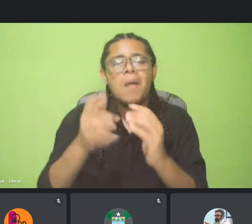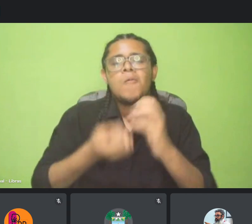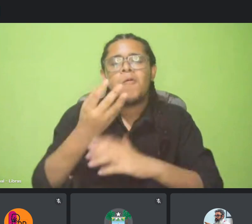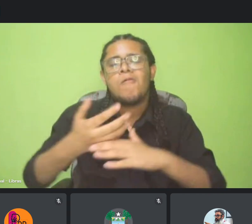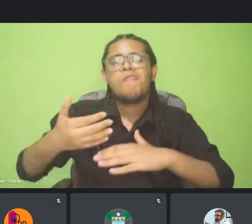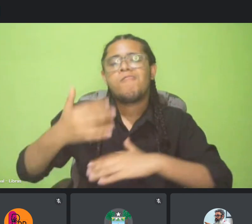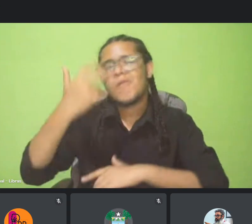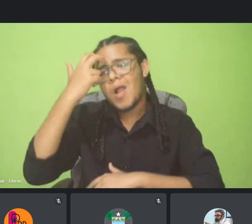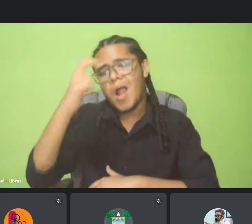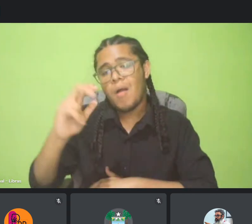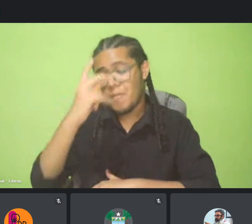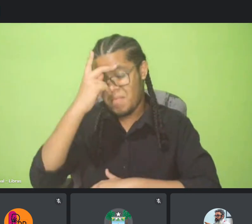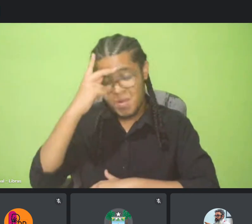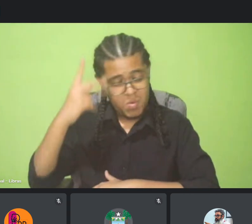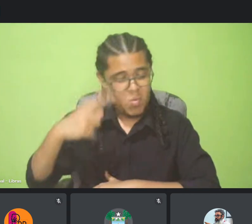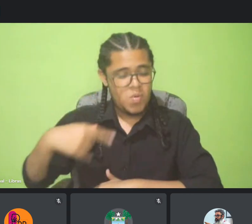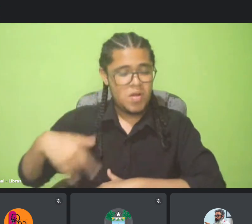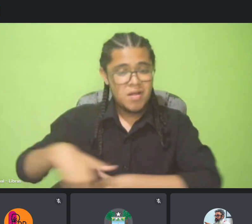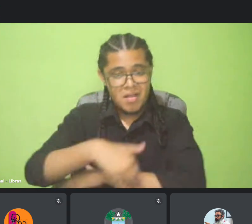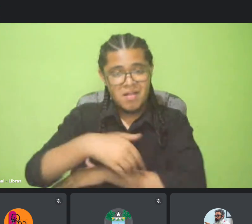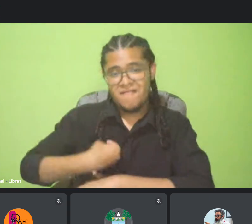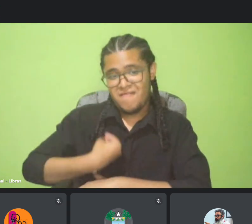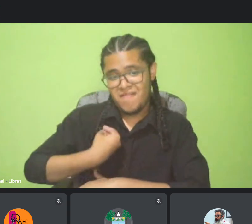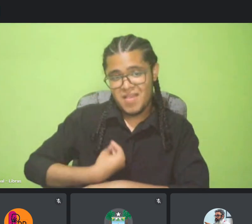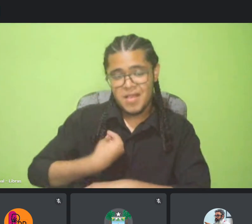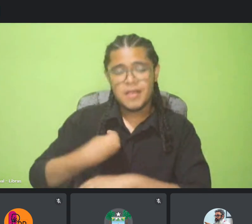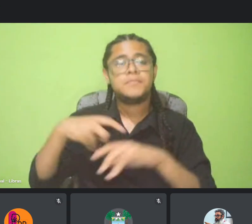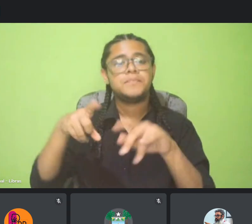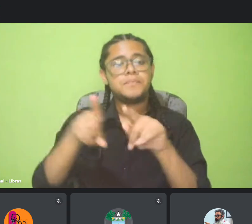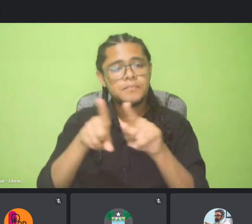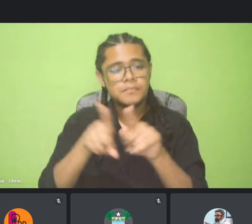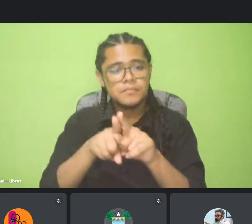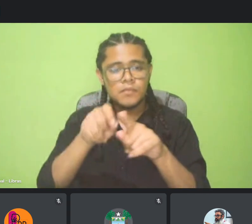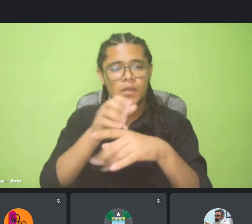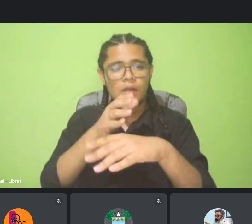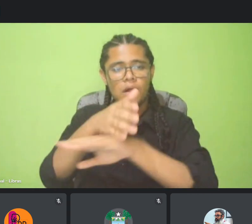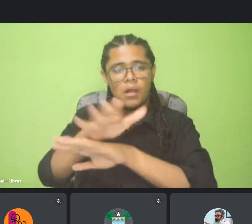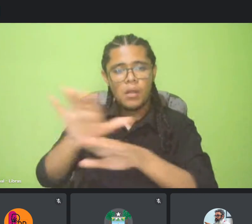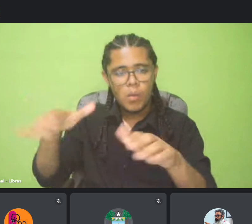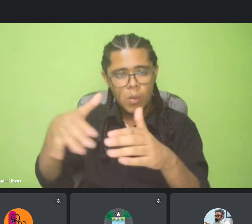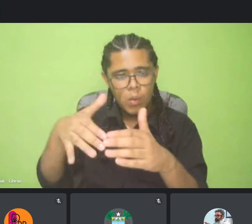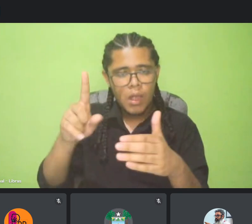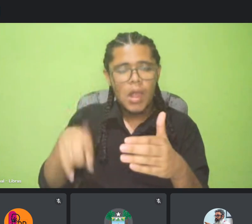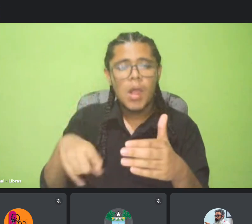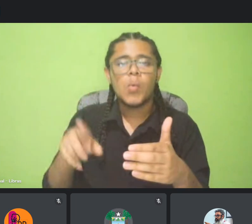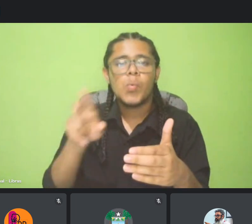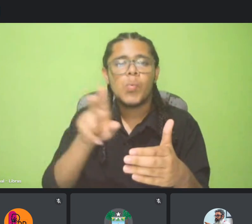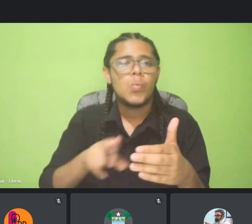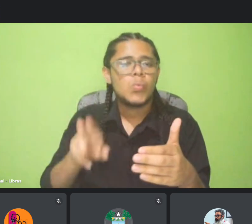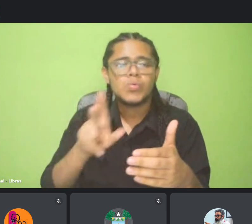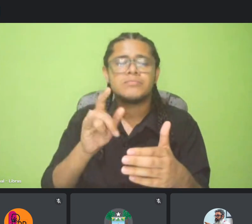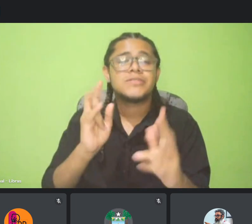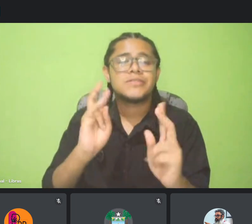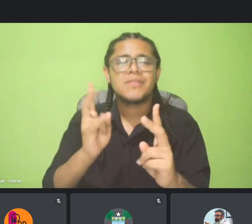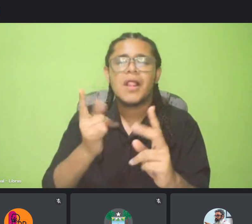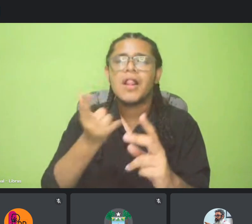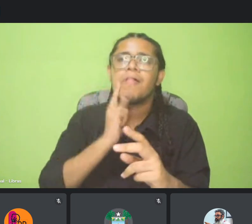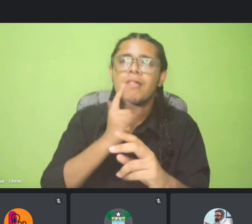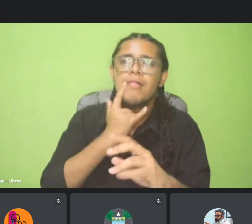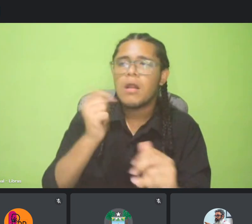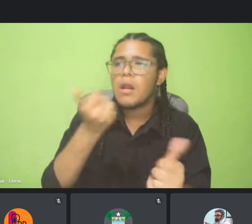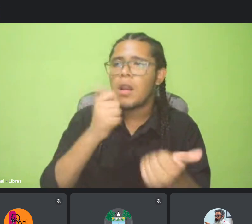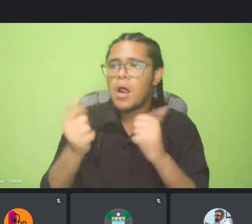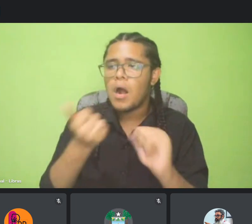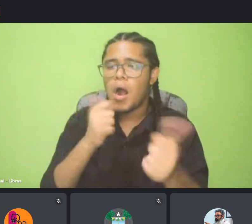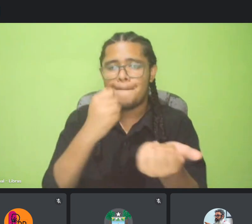um trabalho de prevenção do uso abusivo de álcool e drogas, além de inclusão também de coletivos e projetos que